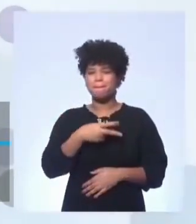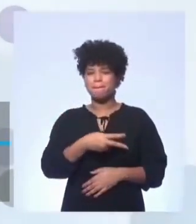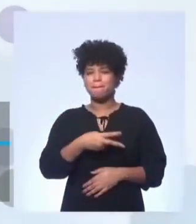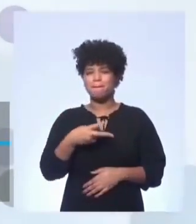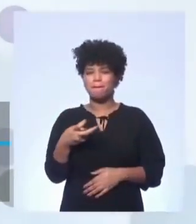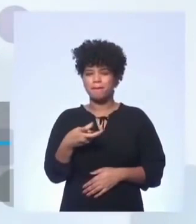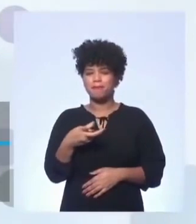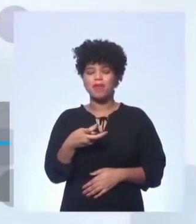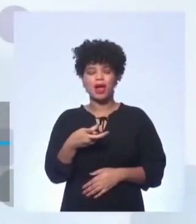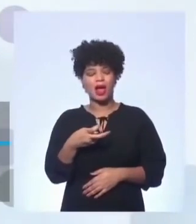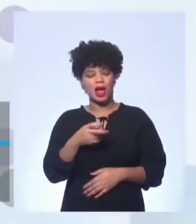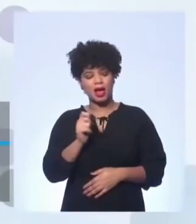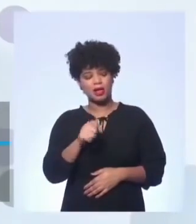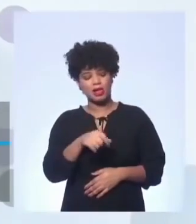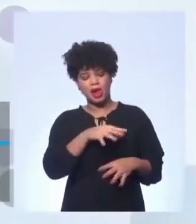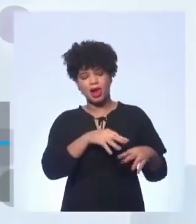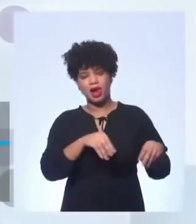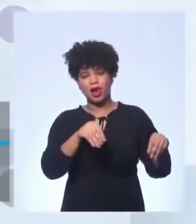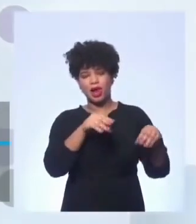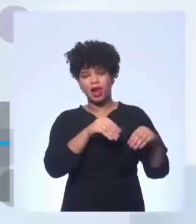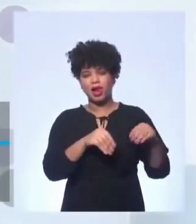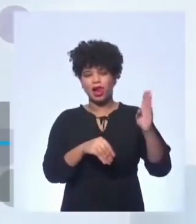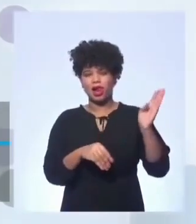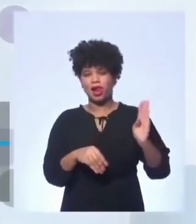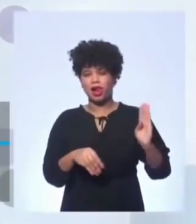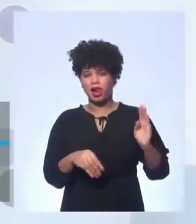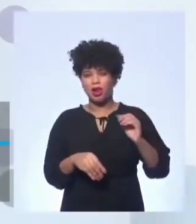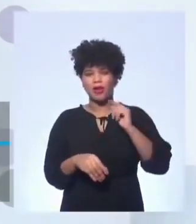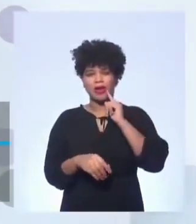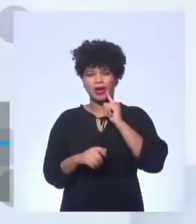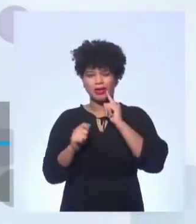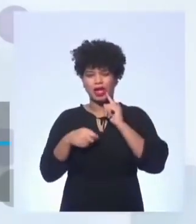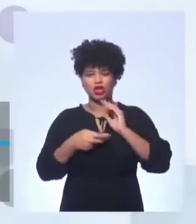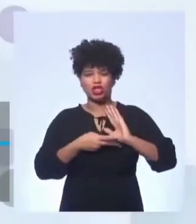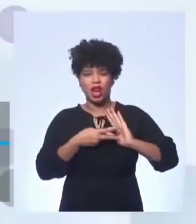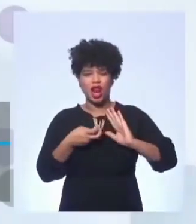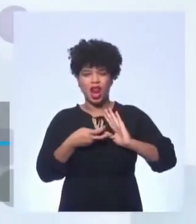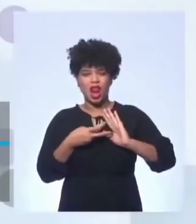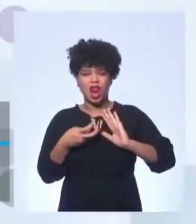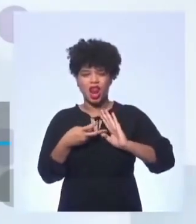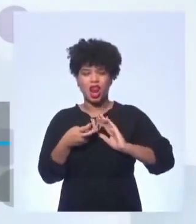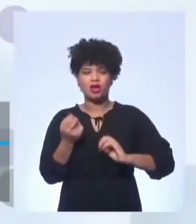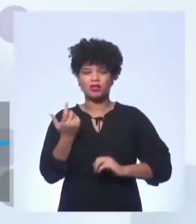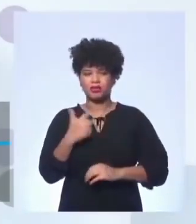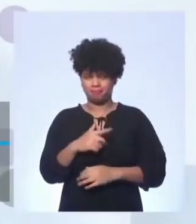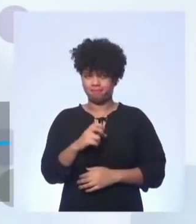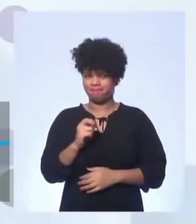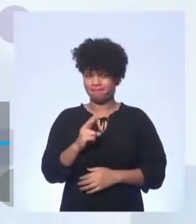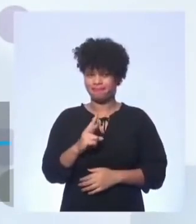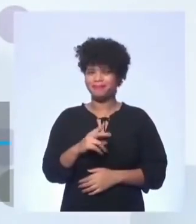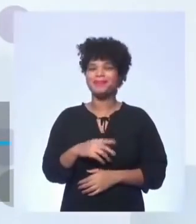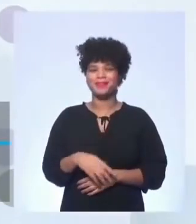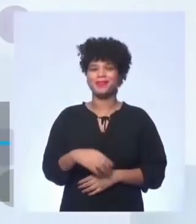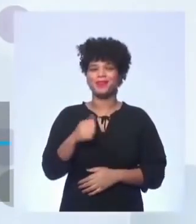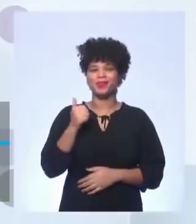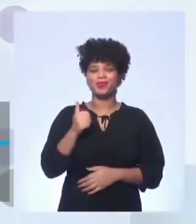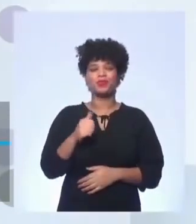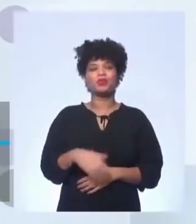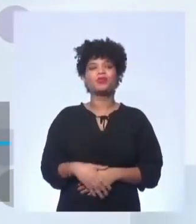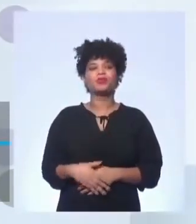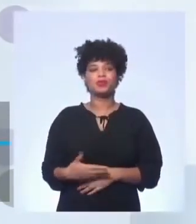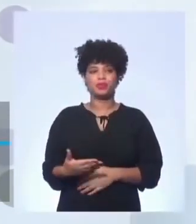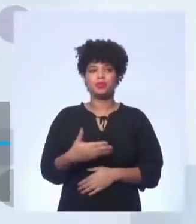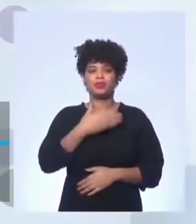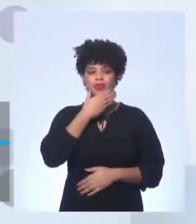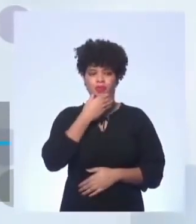de que a terra ela é promissora para a exploração. Legal, galerinha? Como o professor